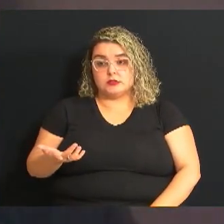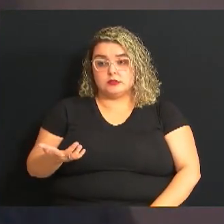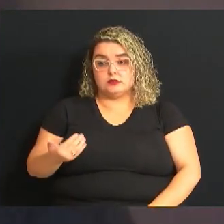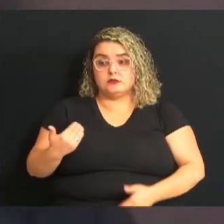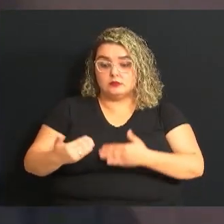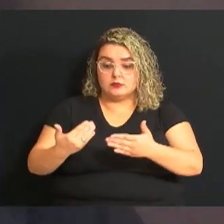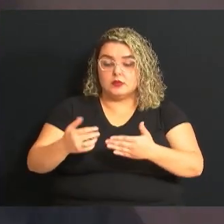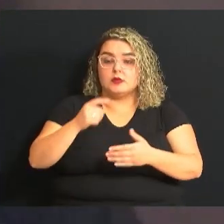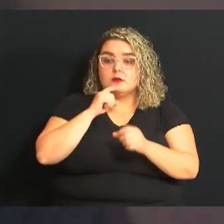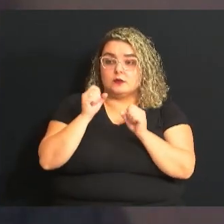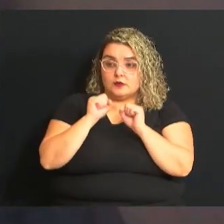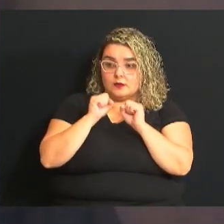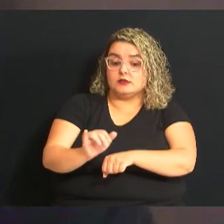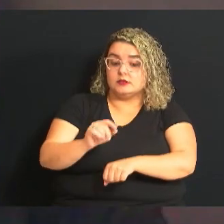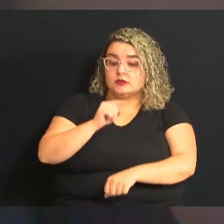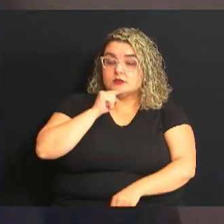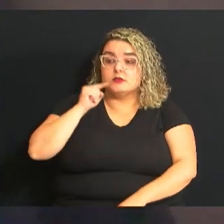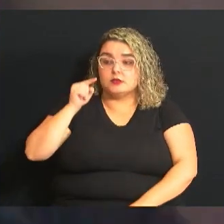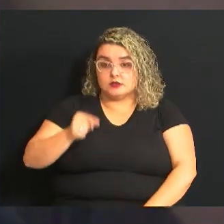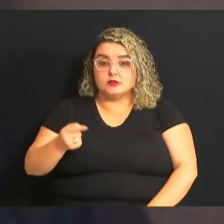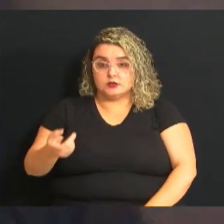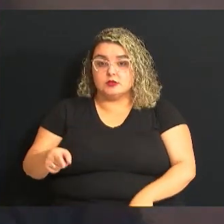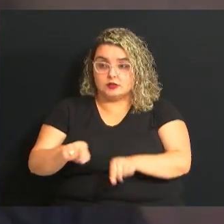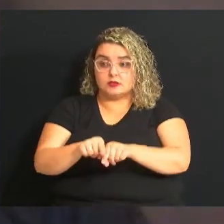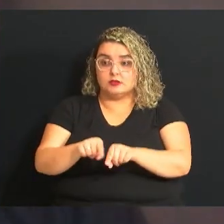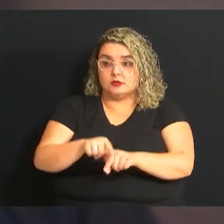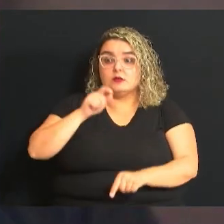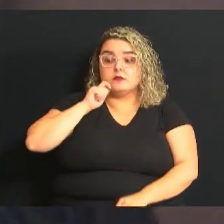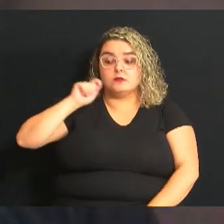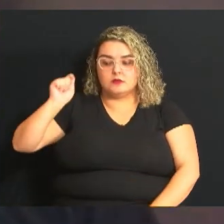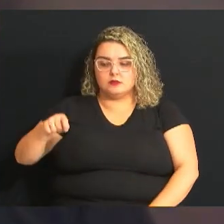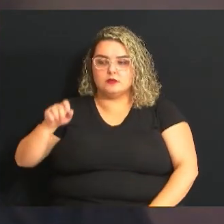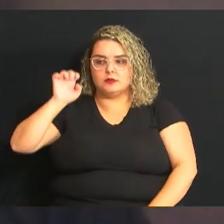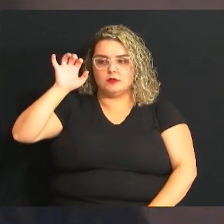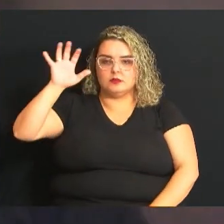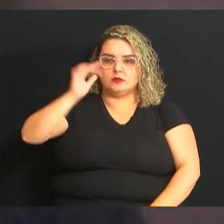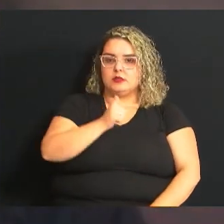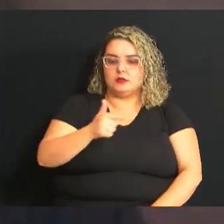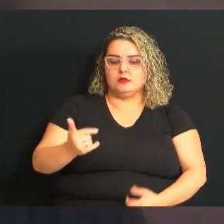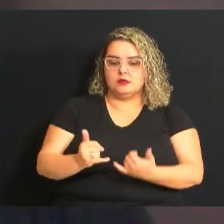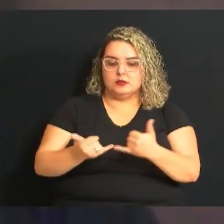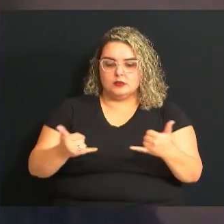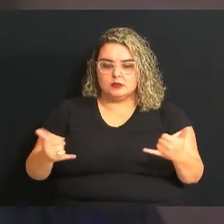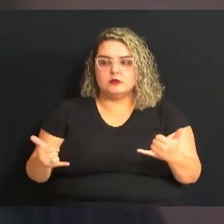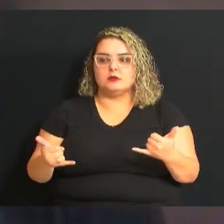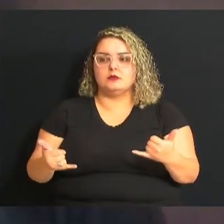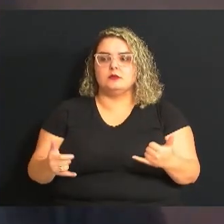que tipo de profissional você é, né? Não estou falando que tem bom e que tem ruim, estou falando que tem escolhas, né?